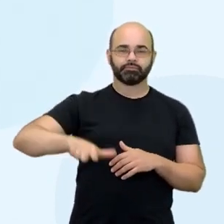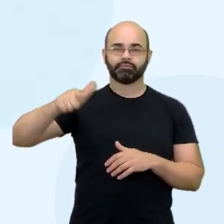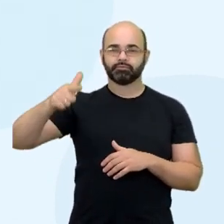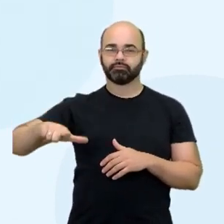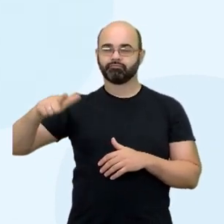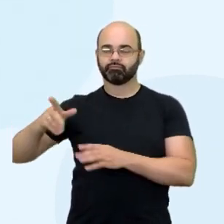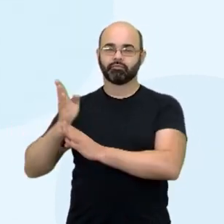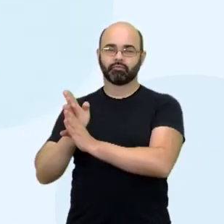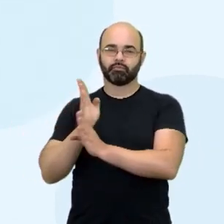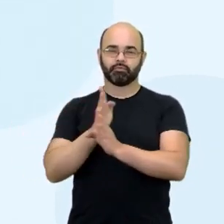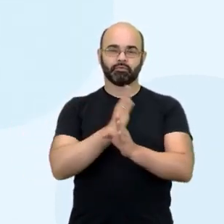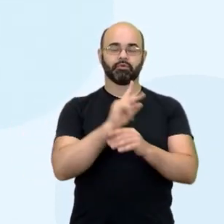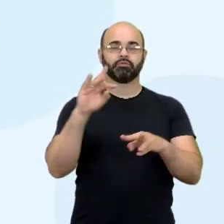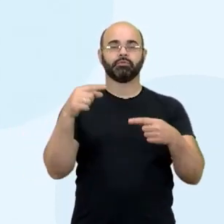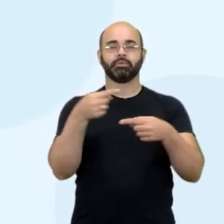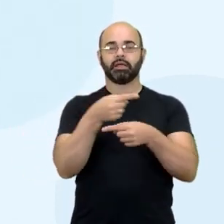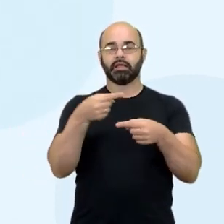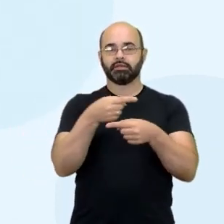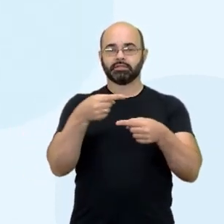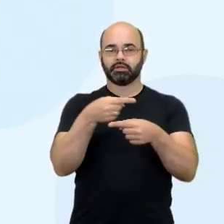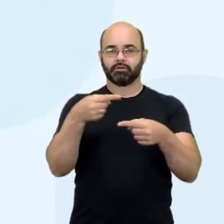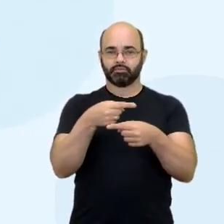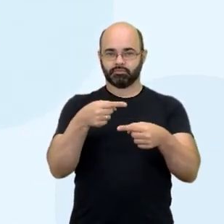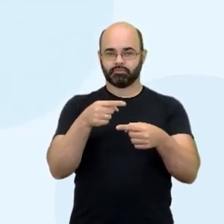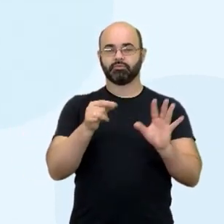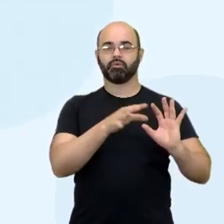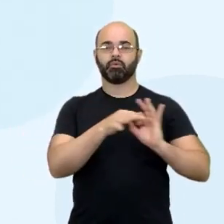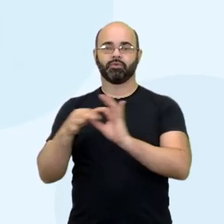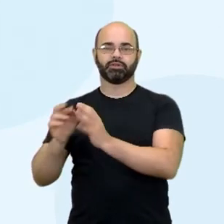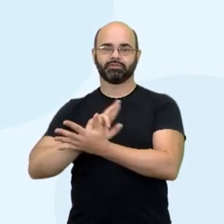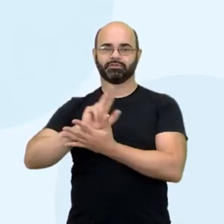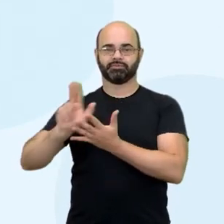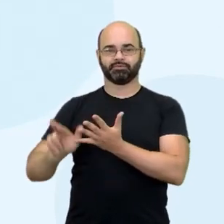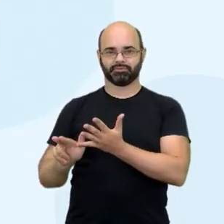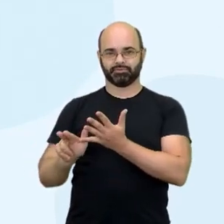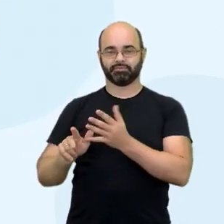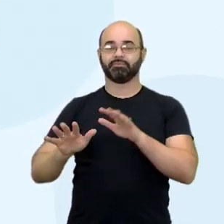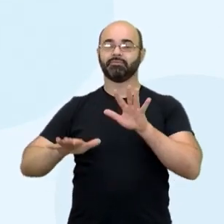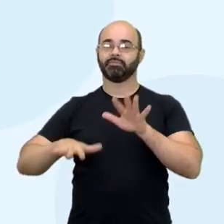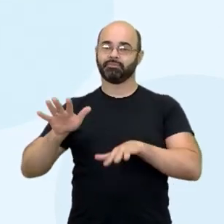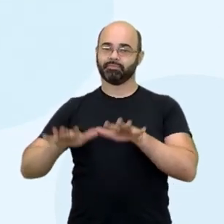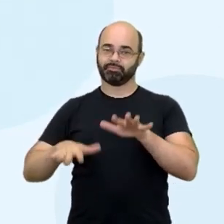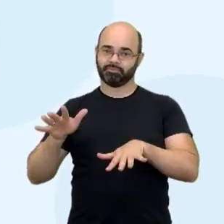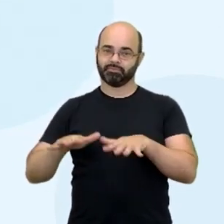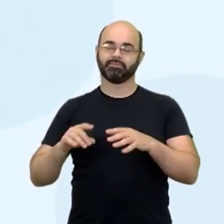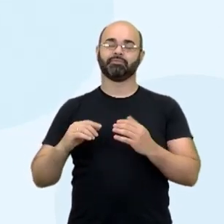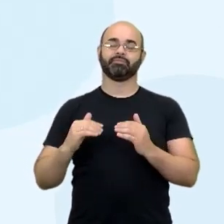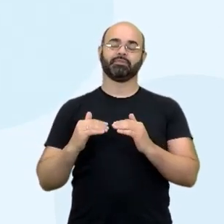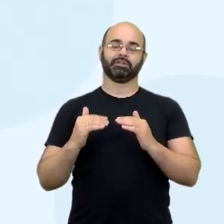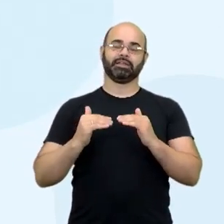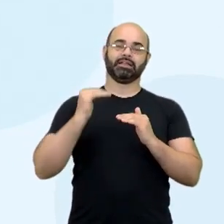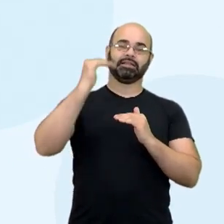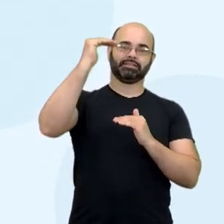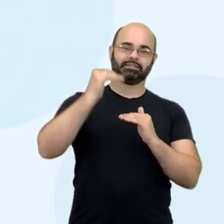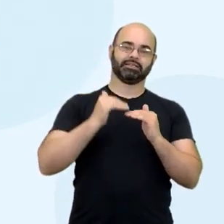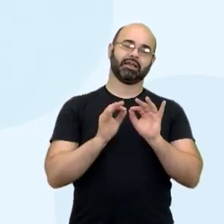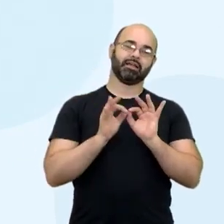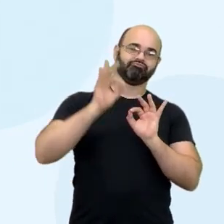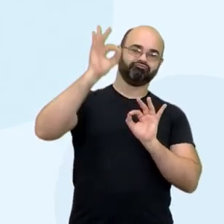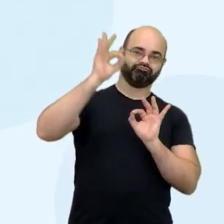e aplicando o conceito de razão em diversos contextos: proporcionalidade, escala,